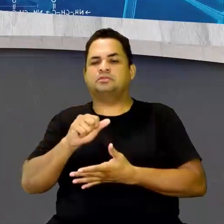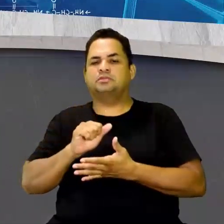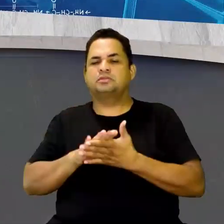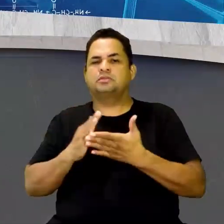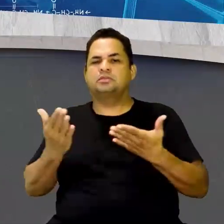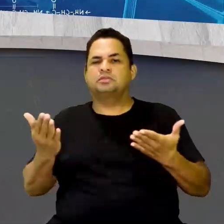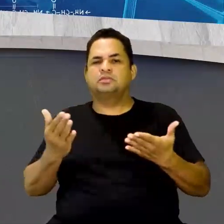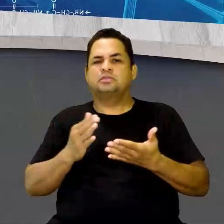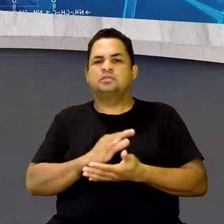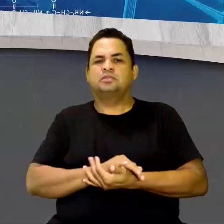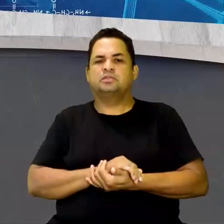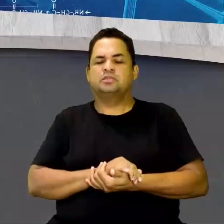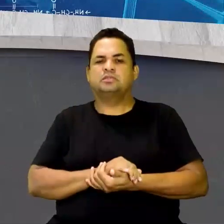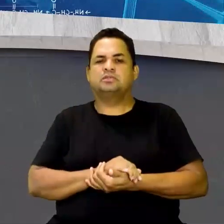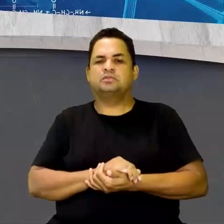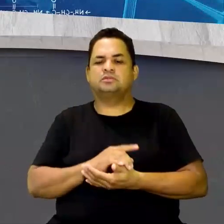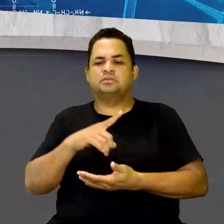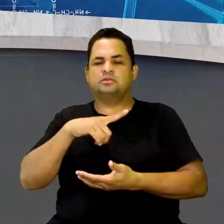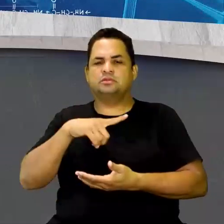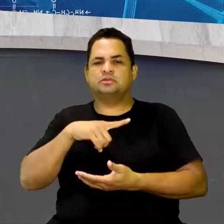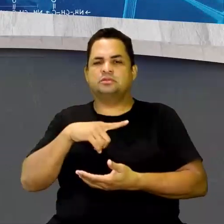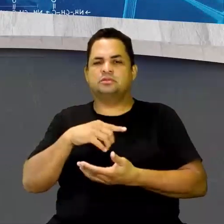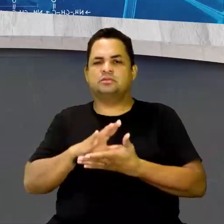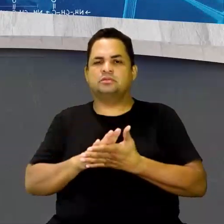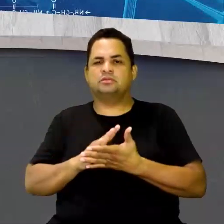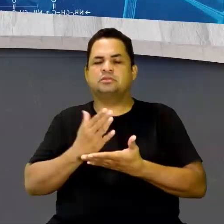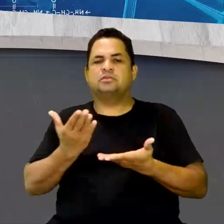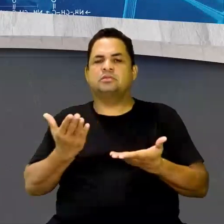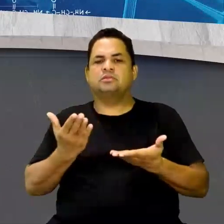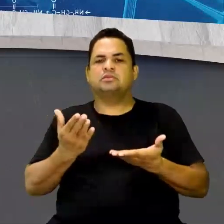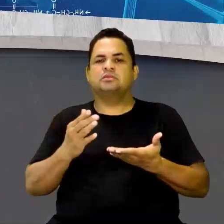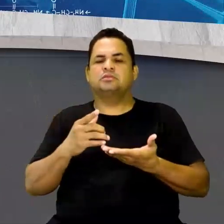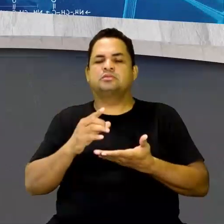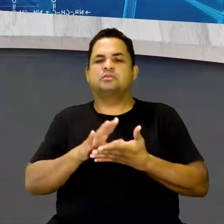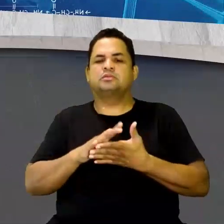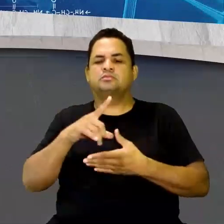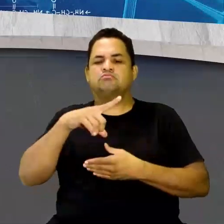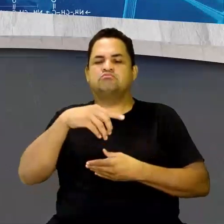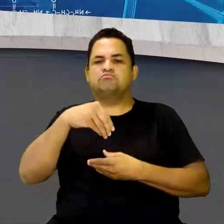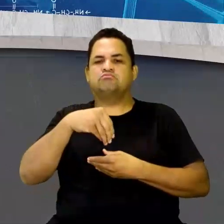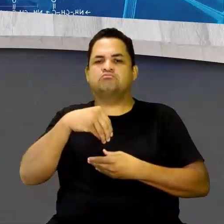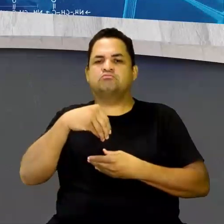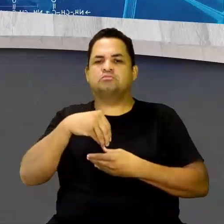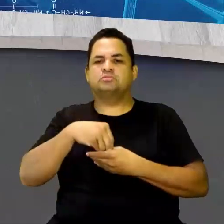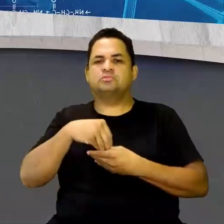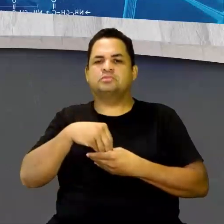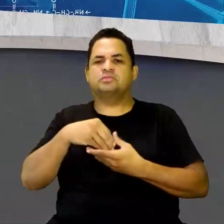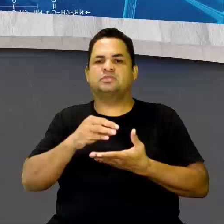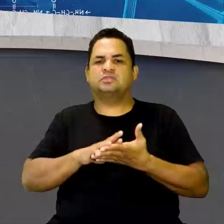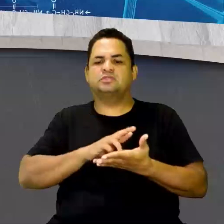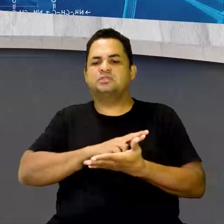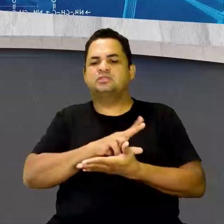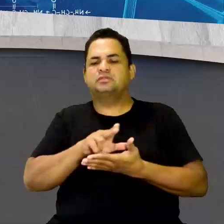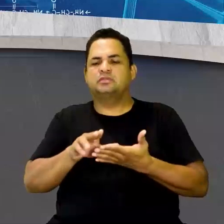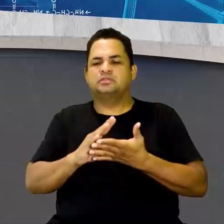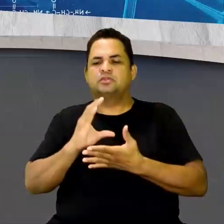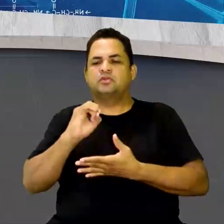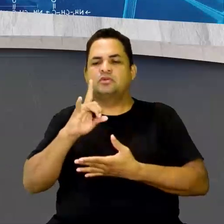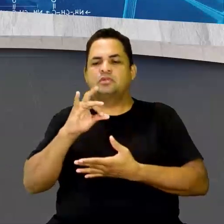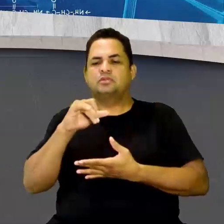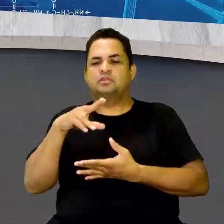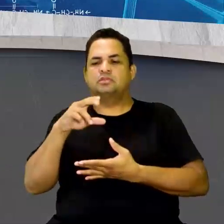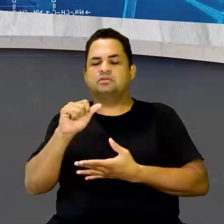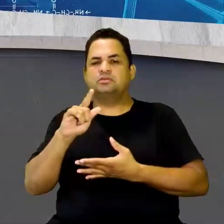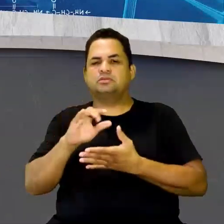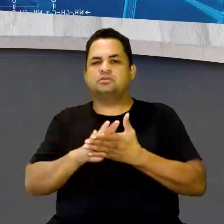do sangue, que contempla o citoplasma, onde estão várias organelas, enfim. Mas,